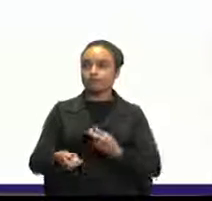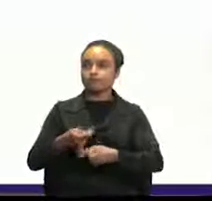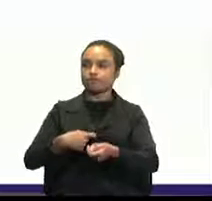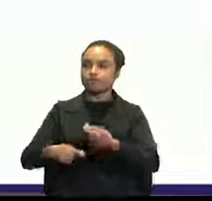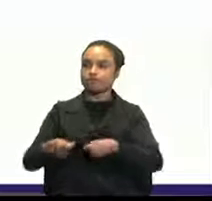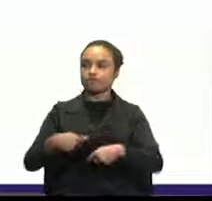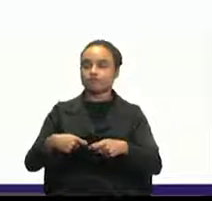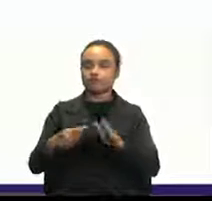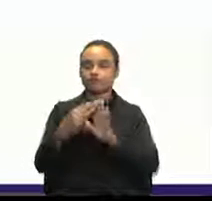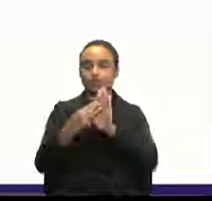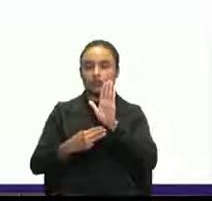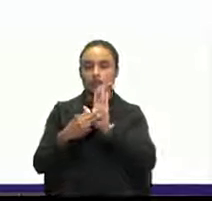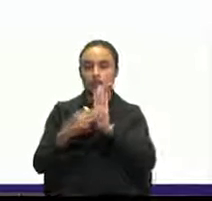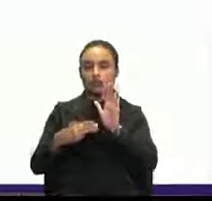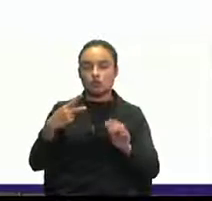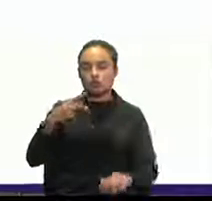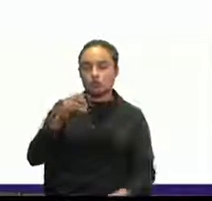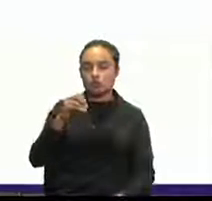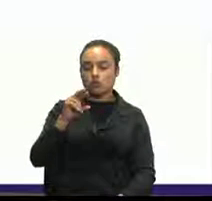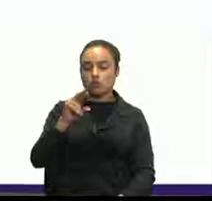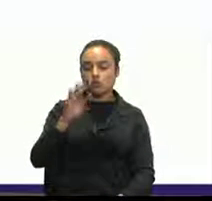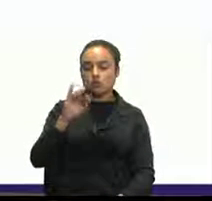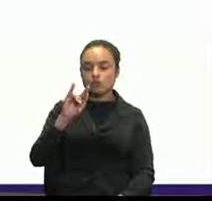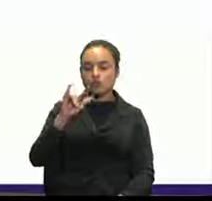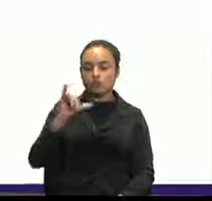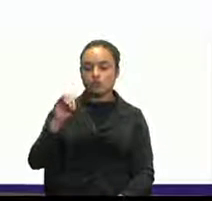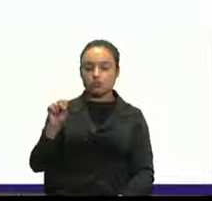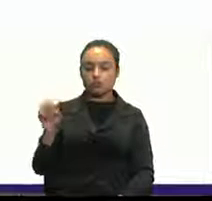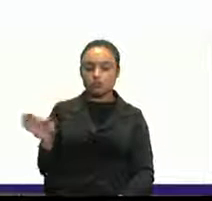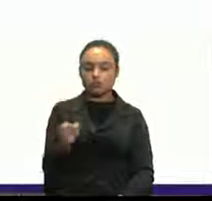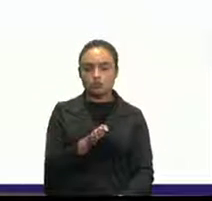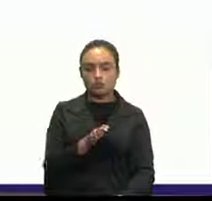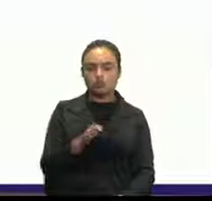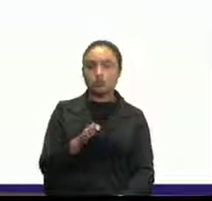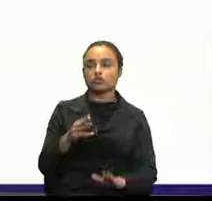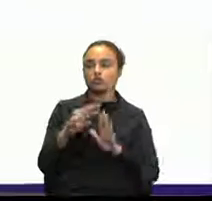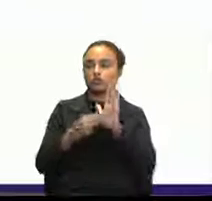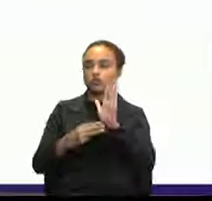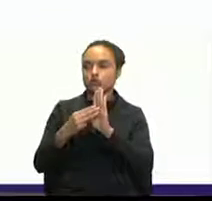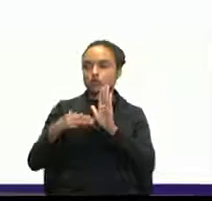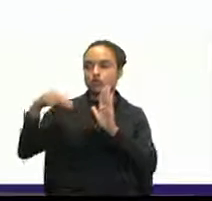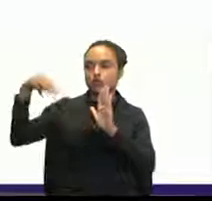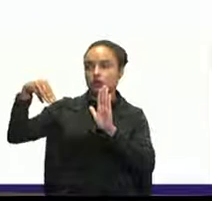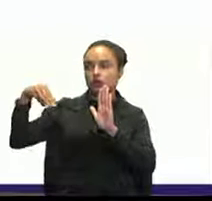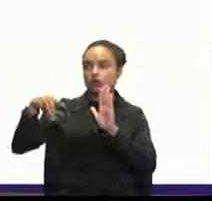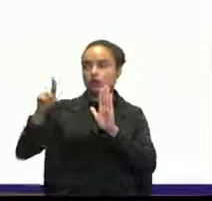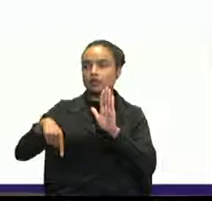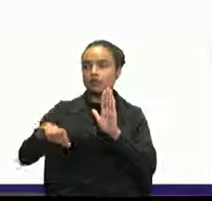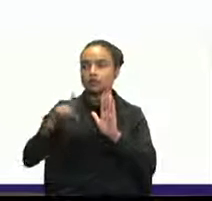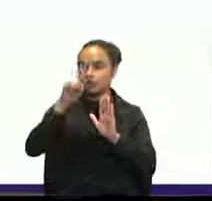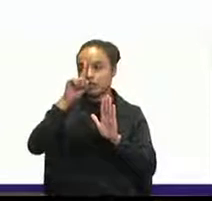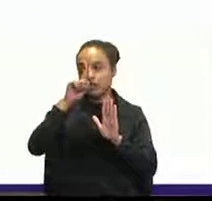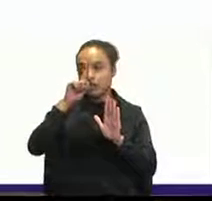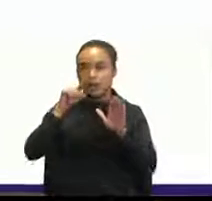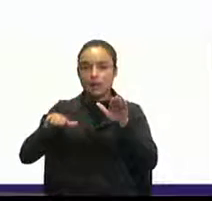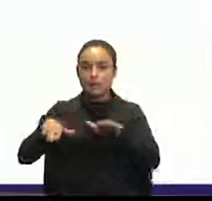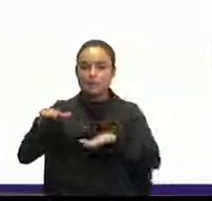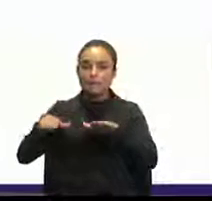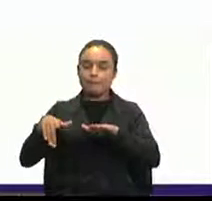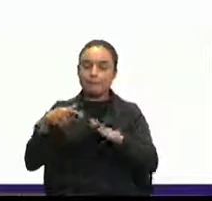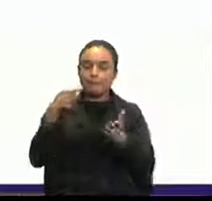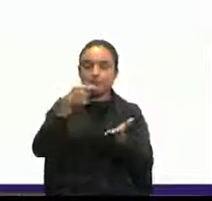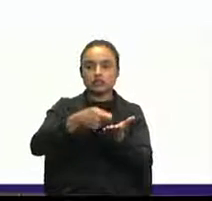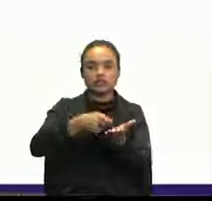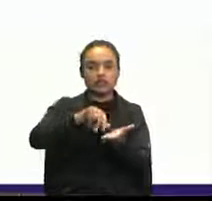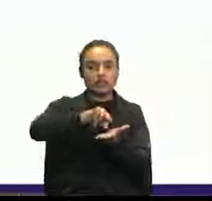é fundamental para que se possa minimizar os riscos de uma carteira de investimento a gente pode falar pra márcia que ela